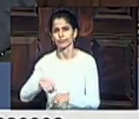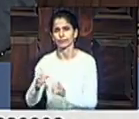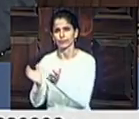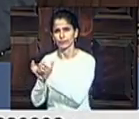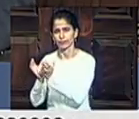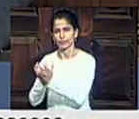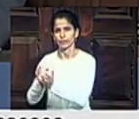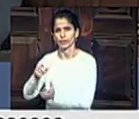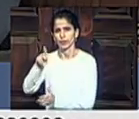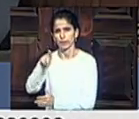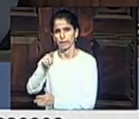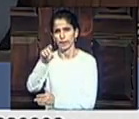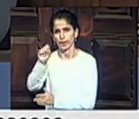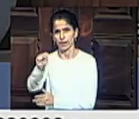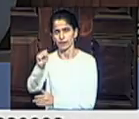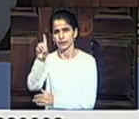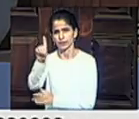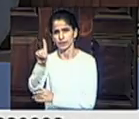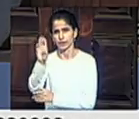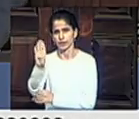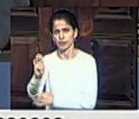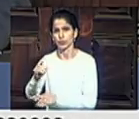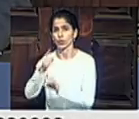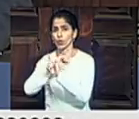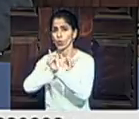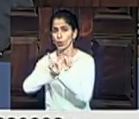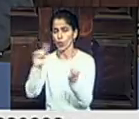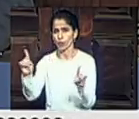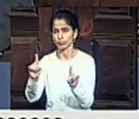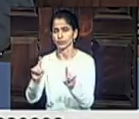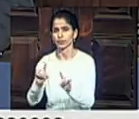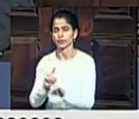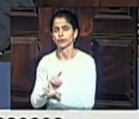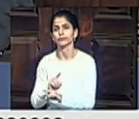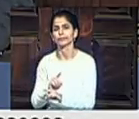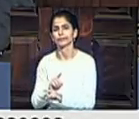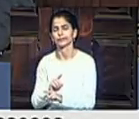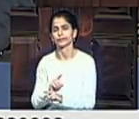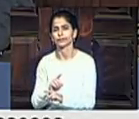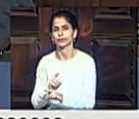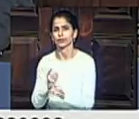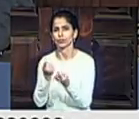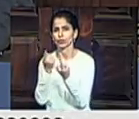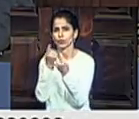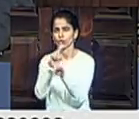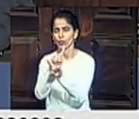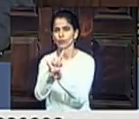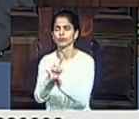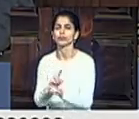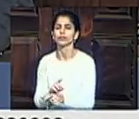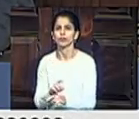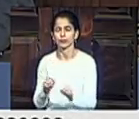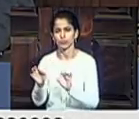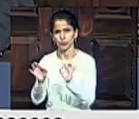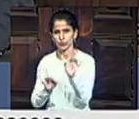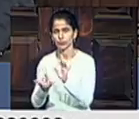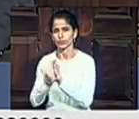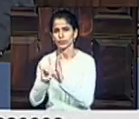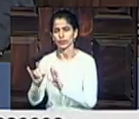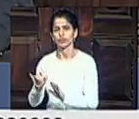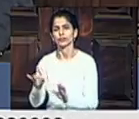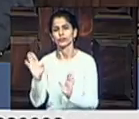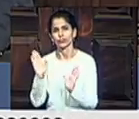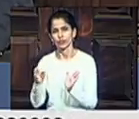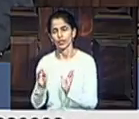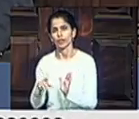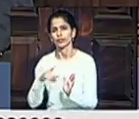do PSDB, fechou questão contra esse projeto de lei. Então, queria aqui antecipar na discussão, nós apresentamos uma